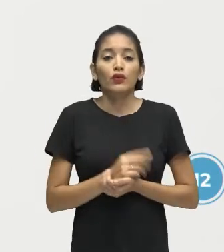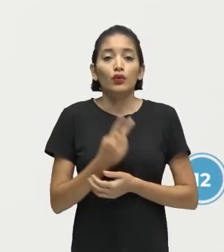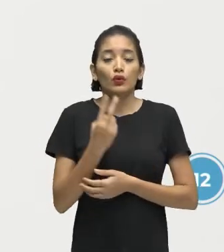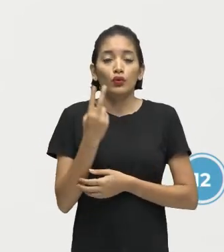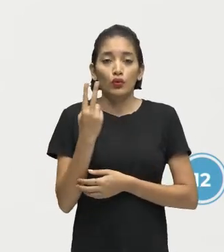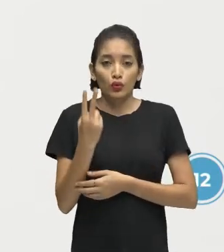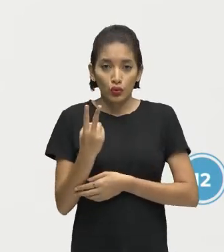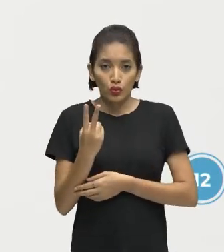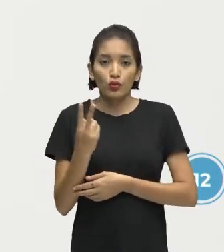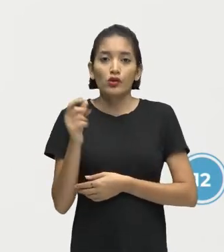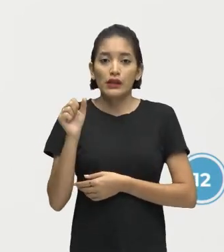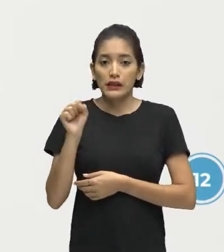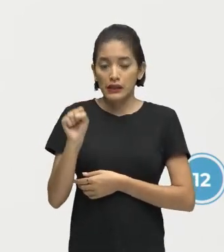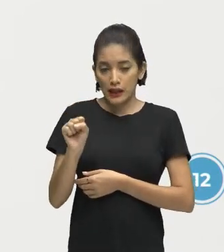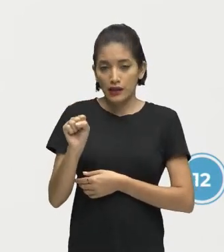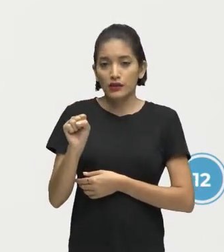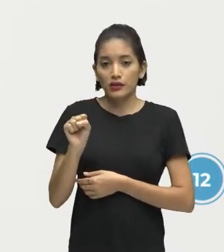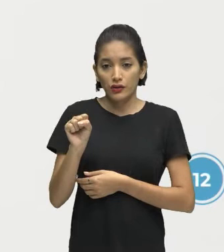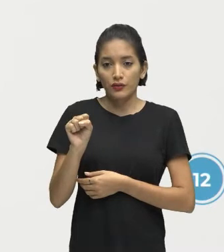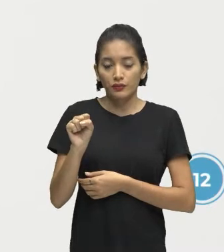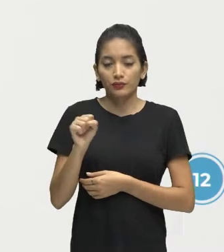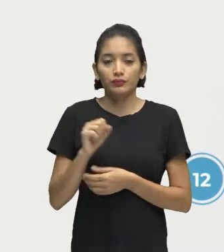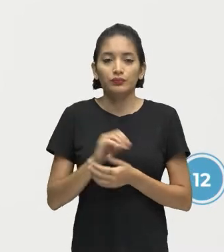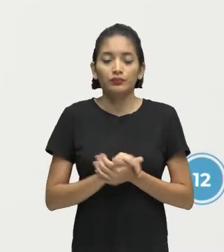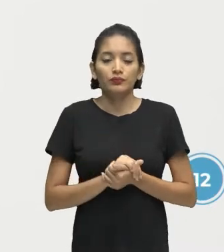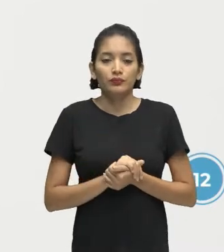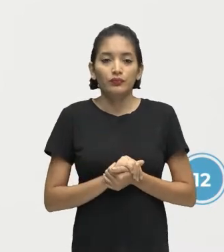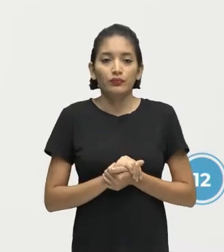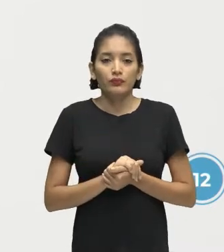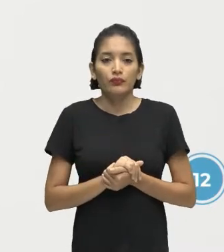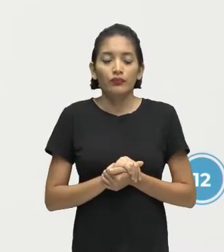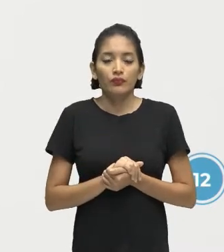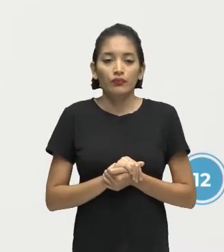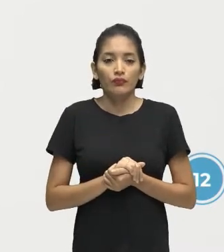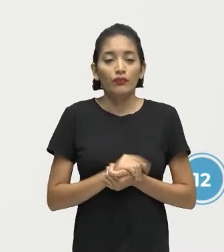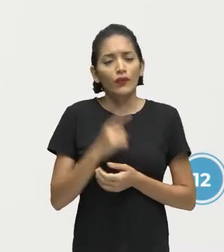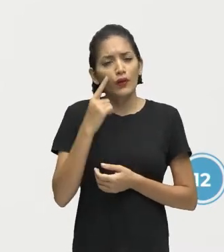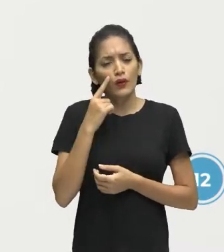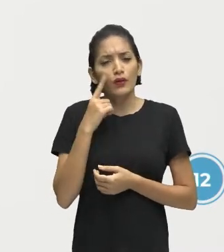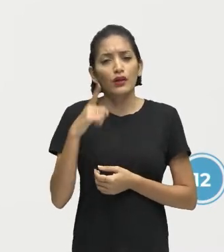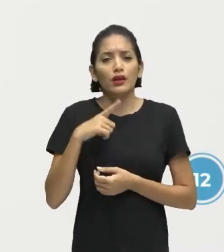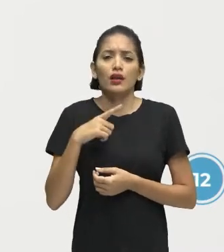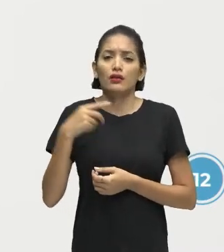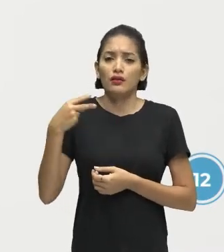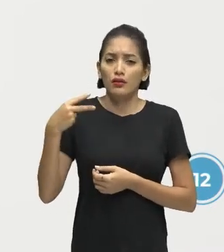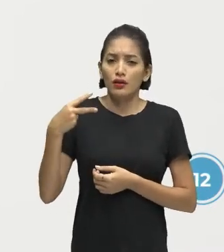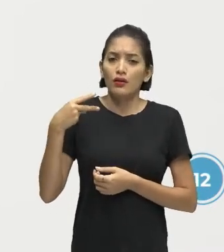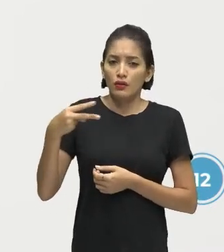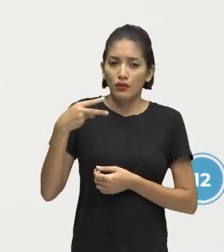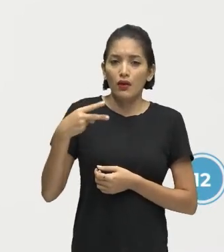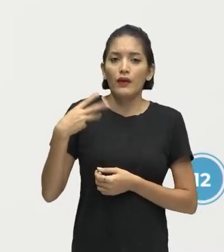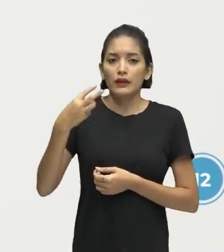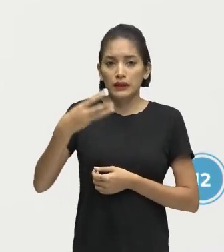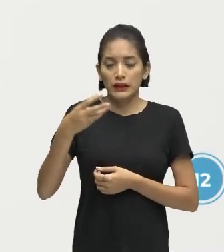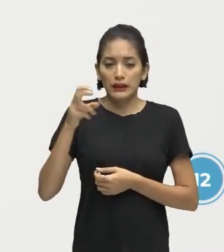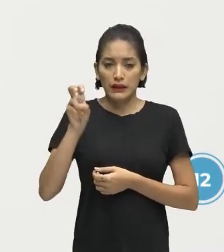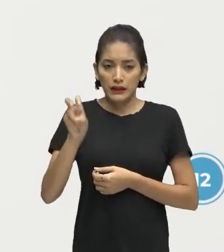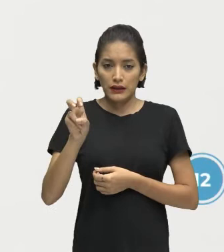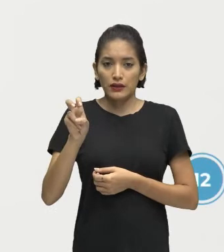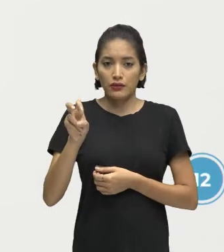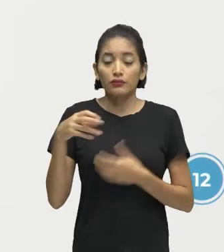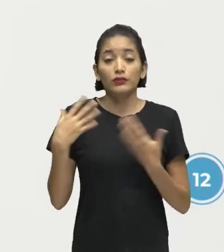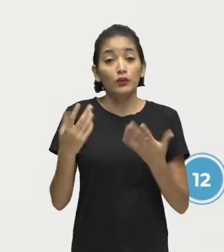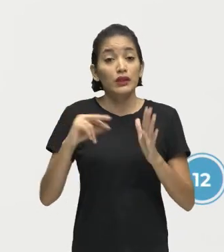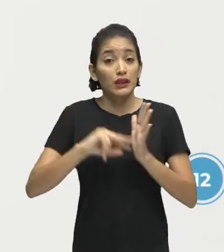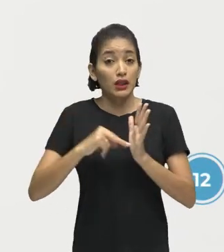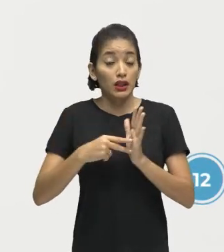Sônia. O dobro da idade dela vai ser 2S. Obtemos 35 anos. Se a gente obtém,